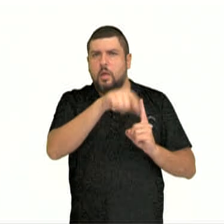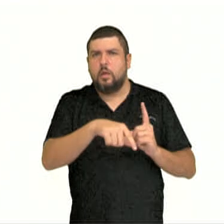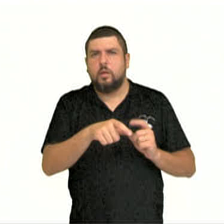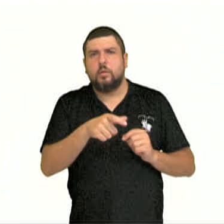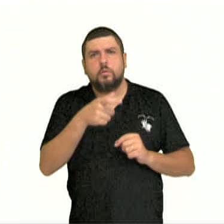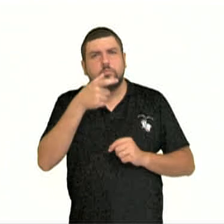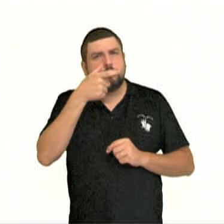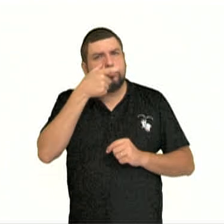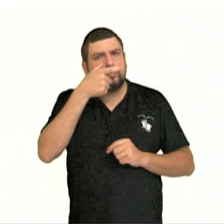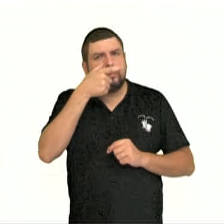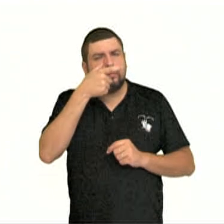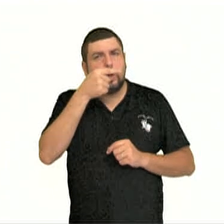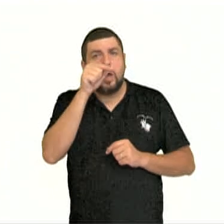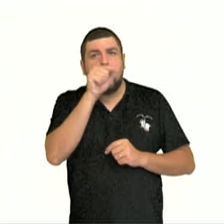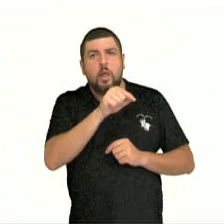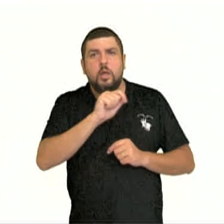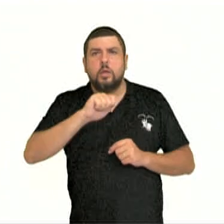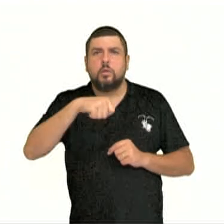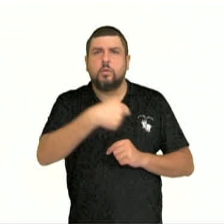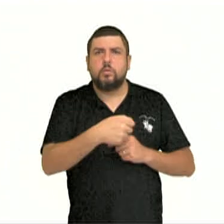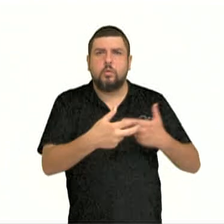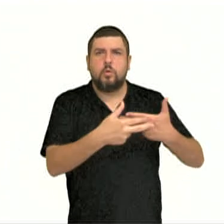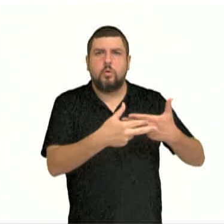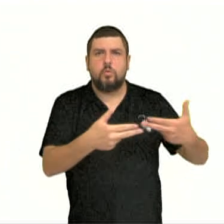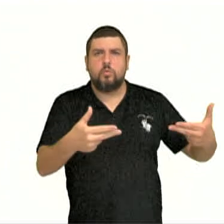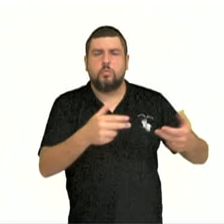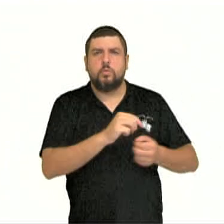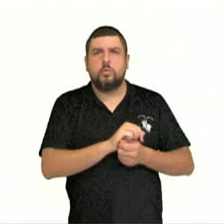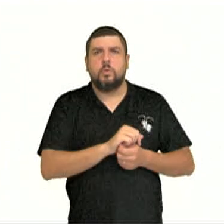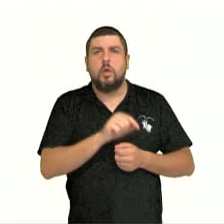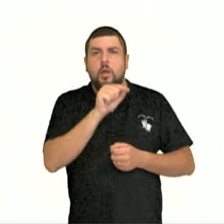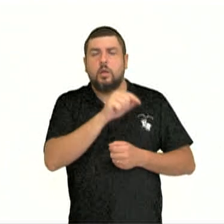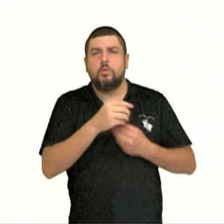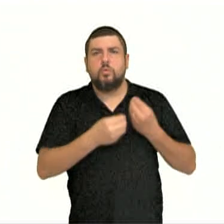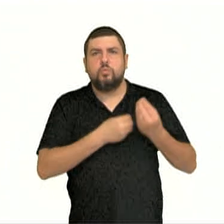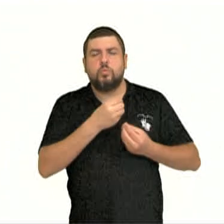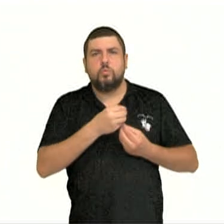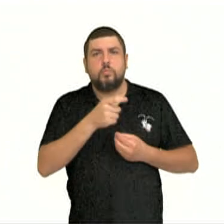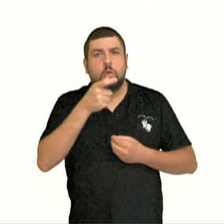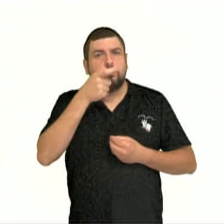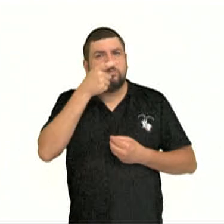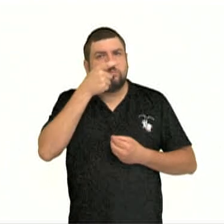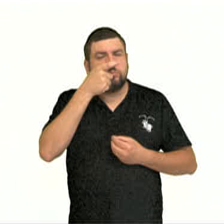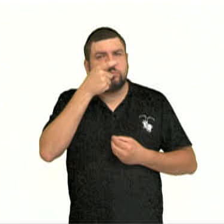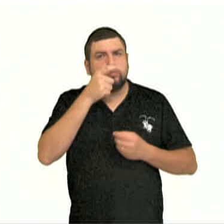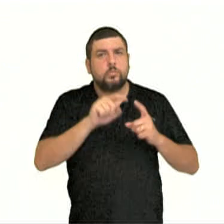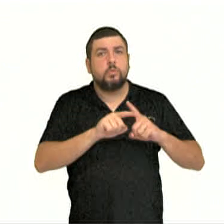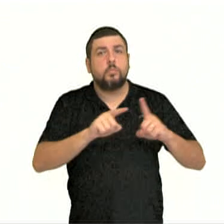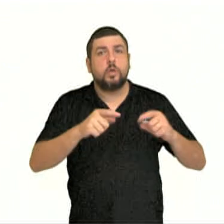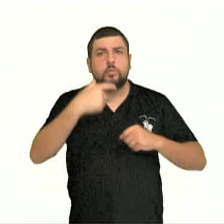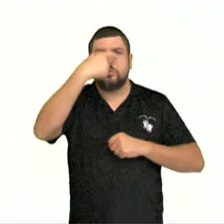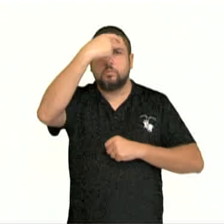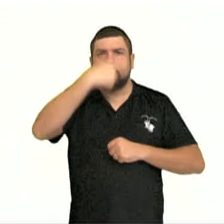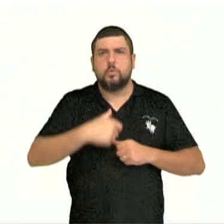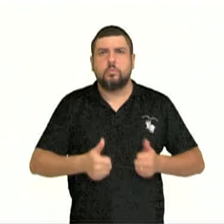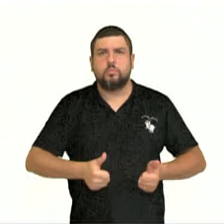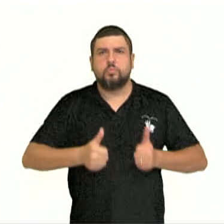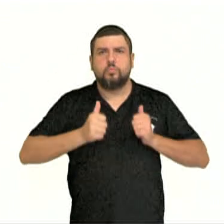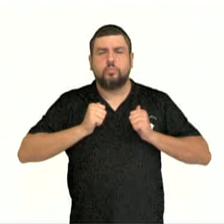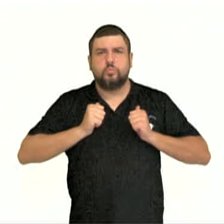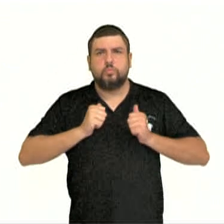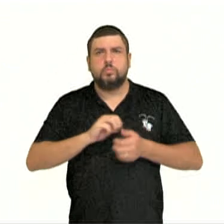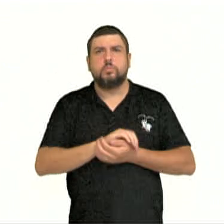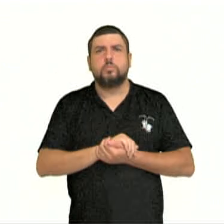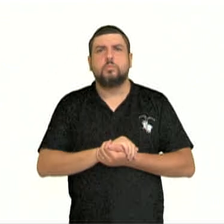importante para Durkheim. Adotando um método que ultrapasse a si mesmo enquanto analista desse fenômeno, livrando-se das